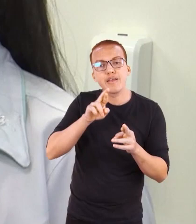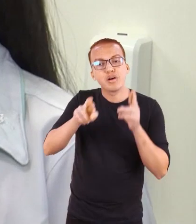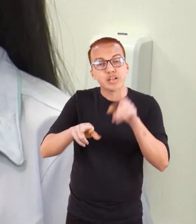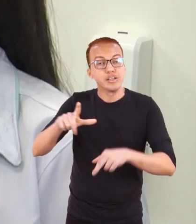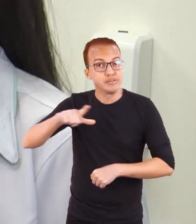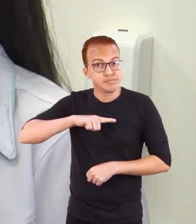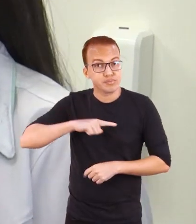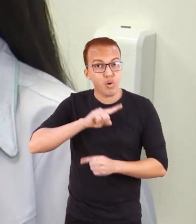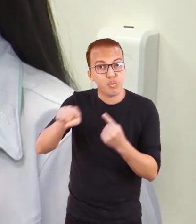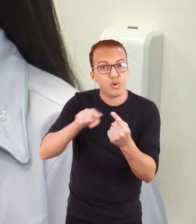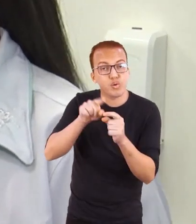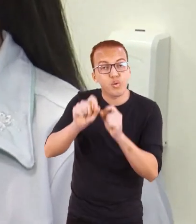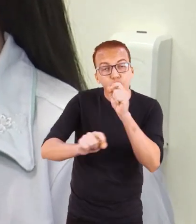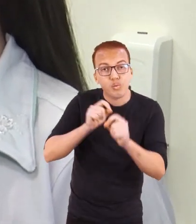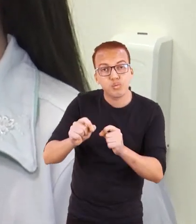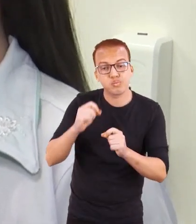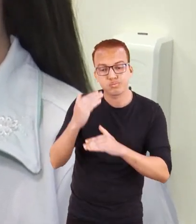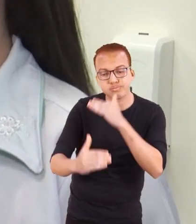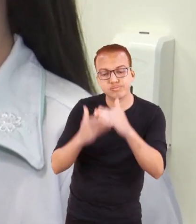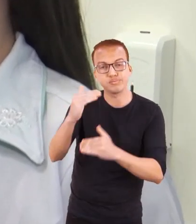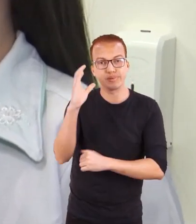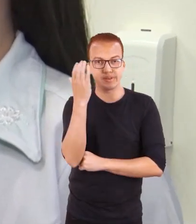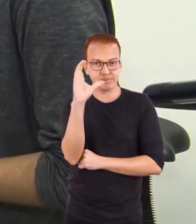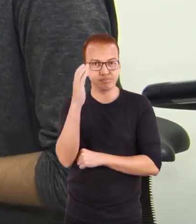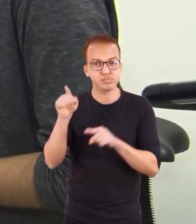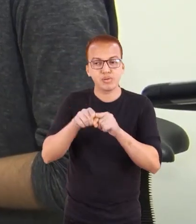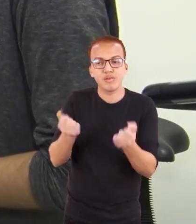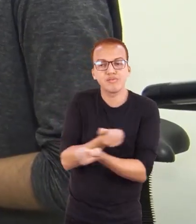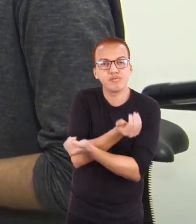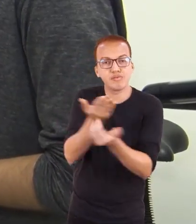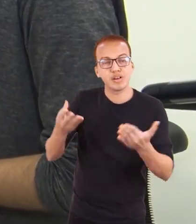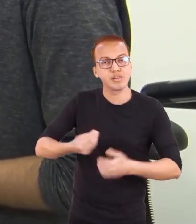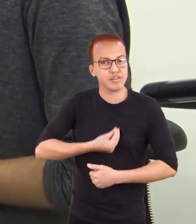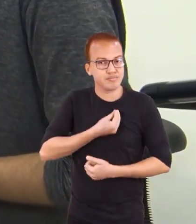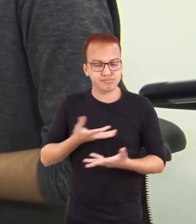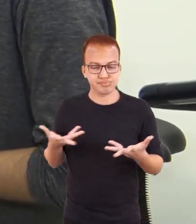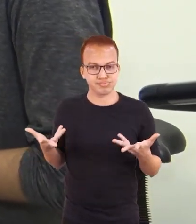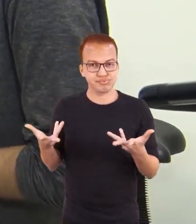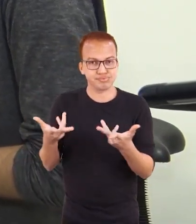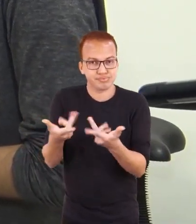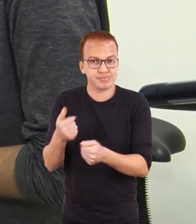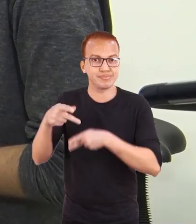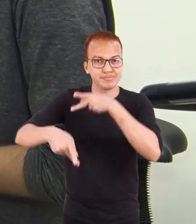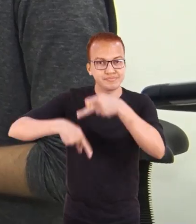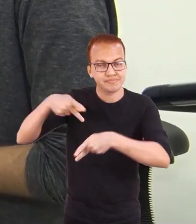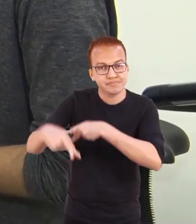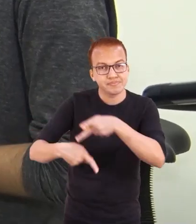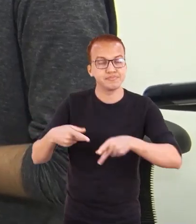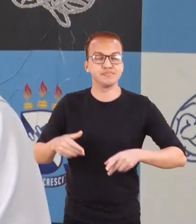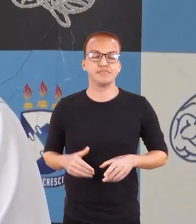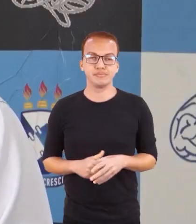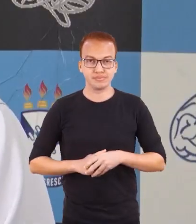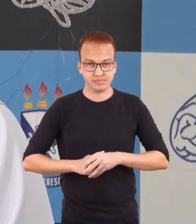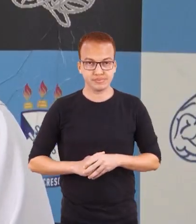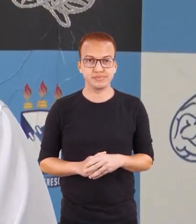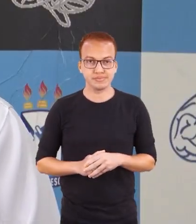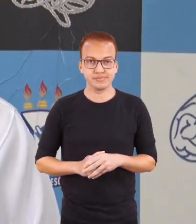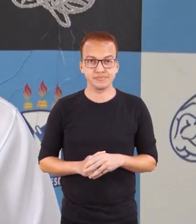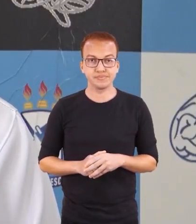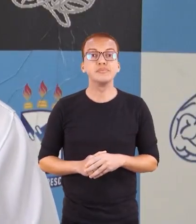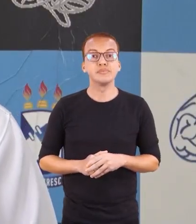o objetivo é fazer a ciência avançar sobre o tema, gerando também qualidade de vida para a população.